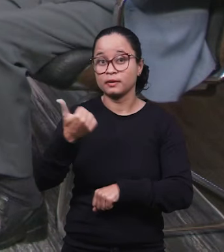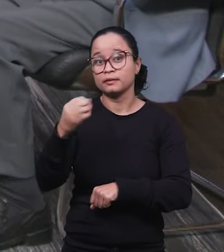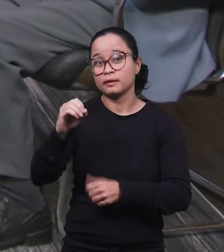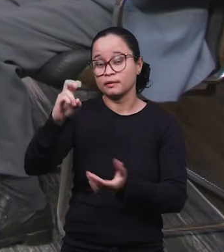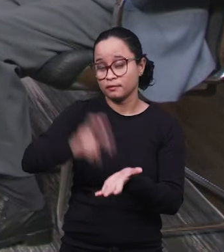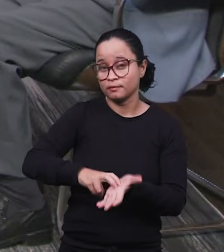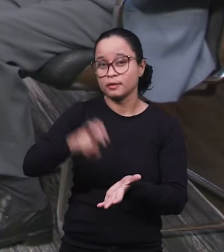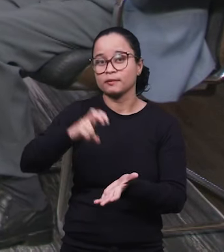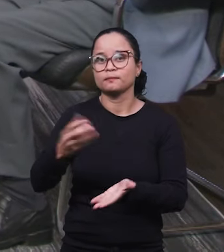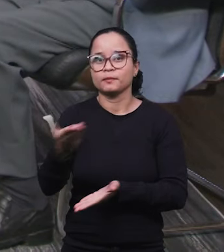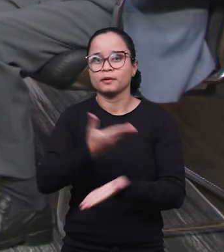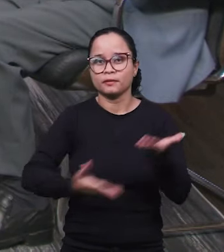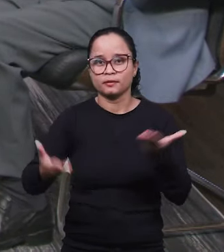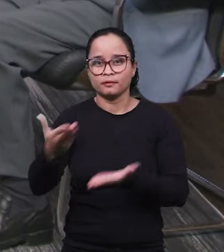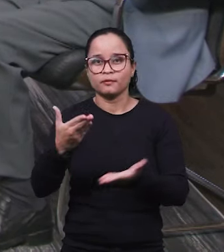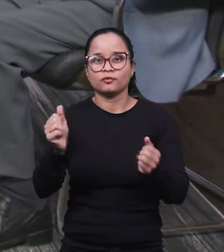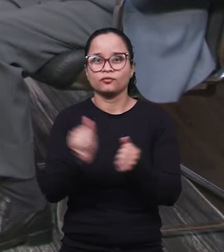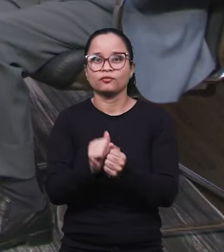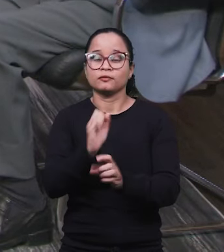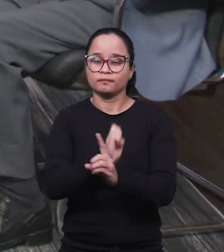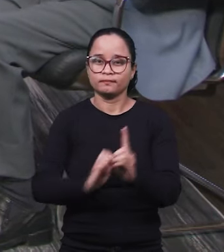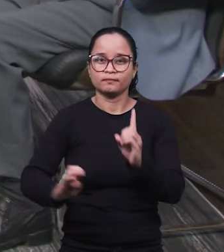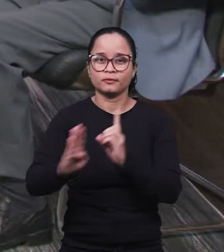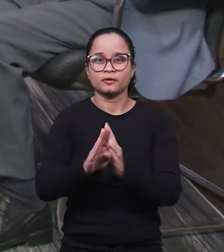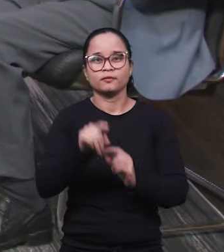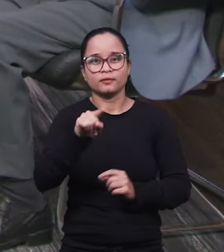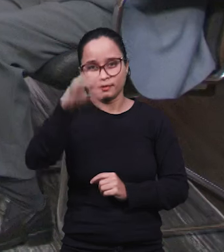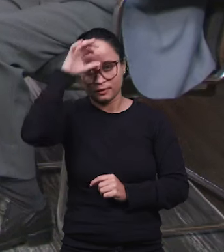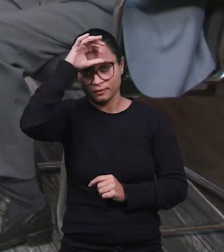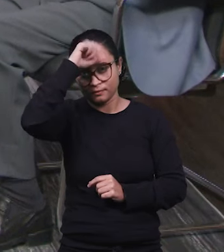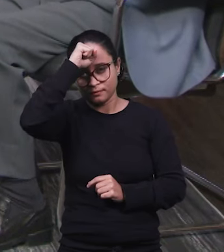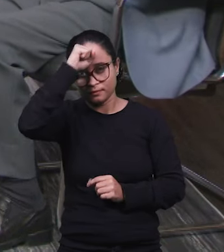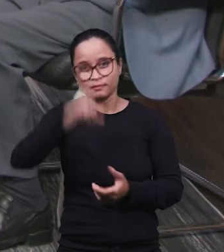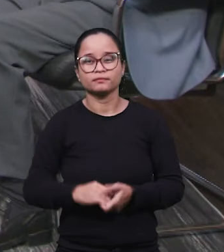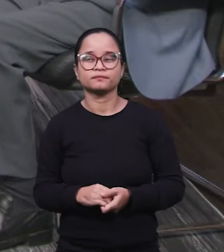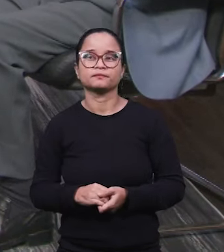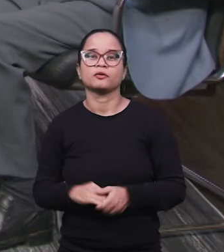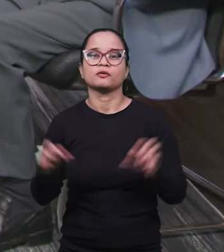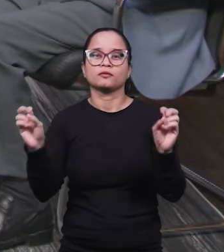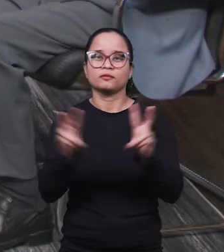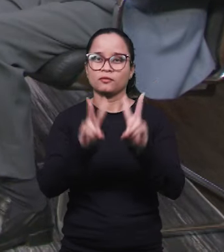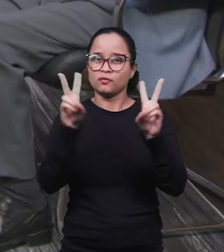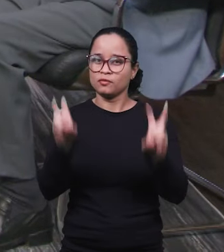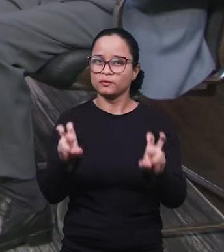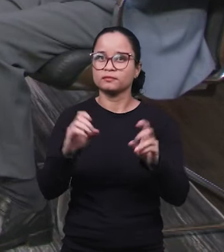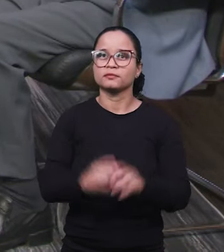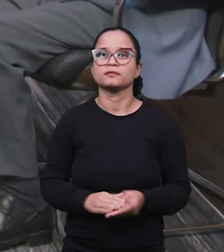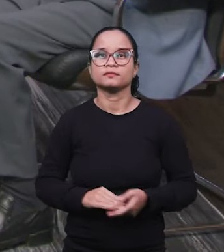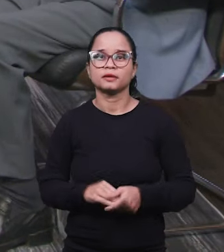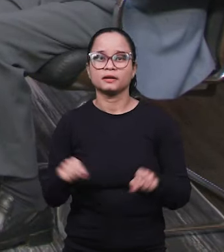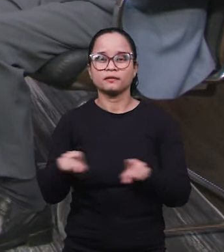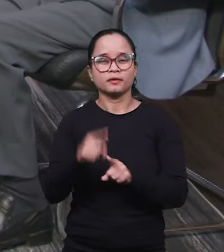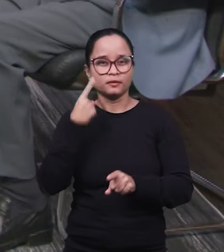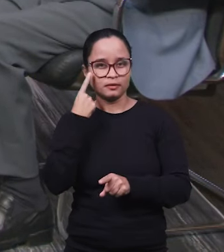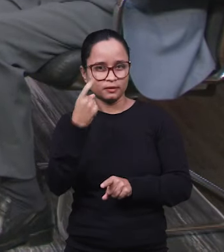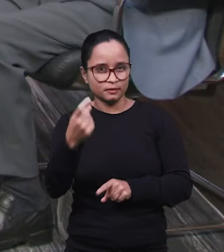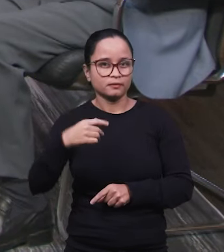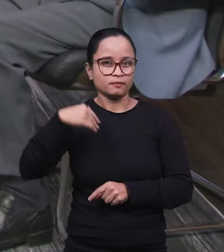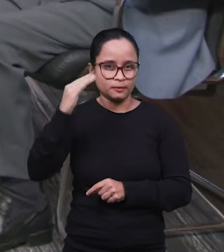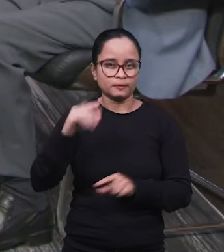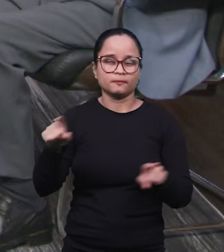da manhã, para participar da Escola Bíblica Dominical, e você vai aprender muito mais a respeito deste assunto e vai se interessar mais ainda por